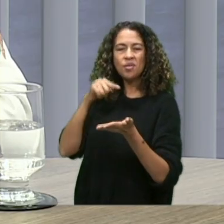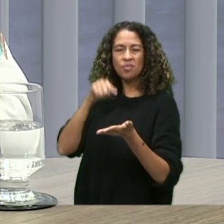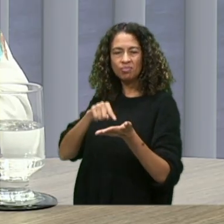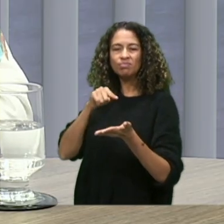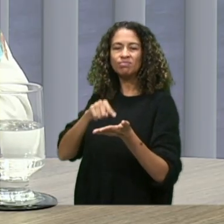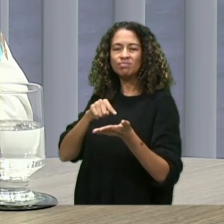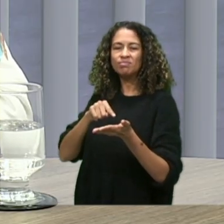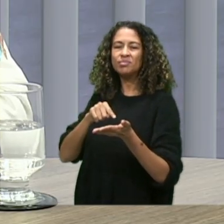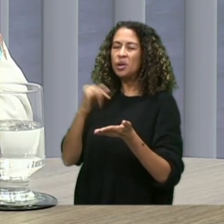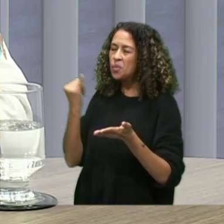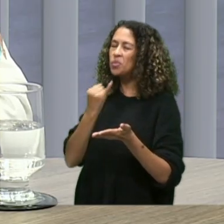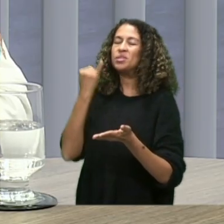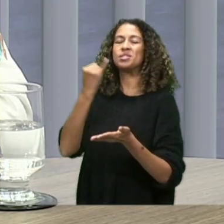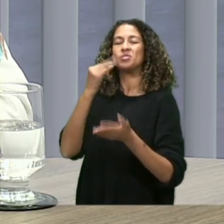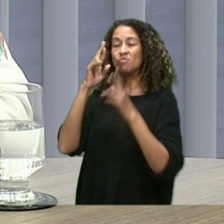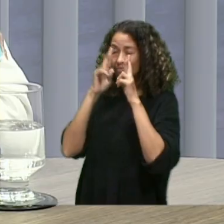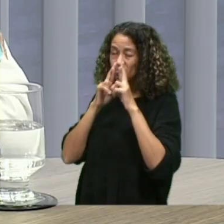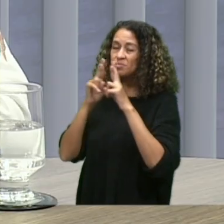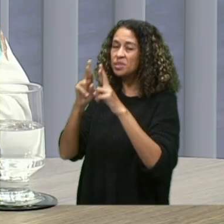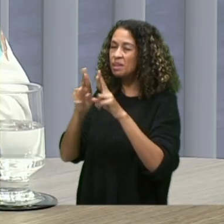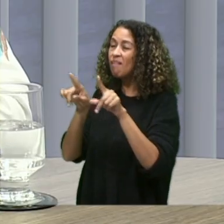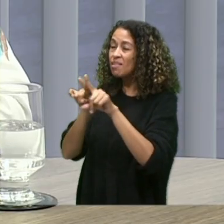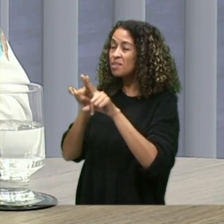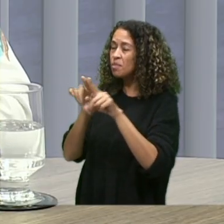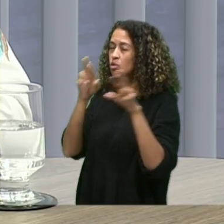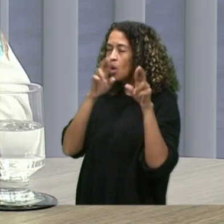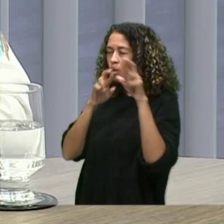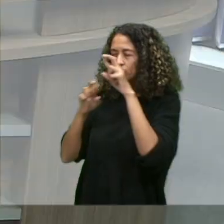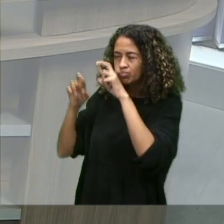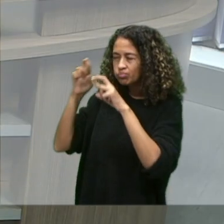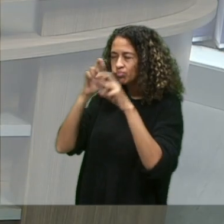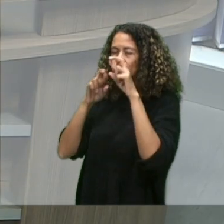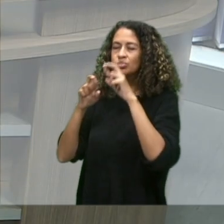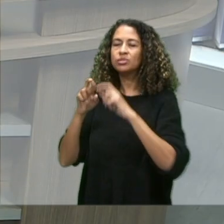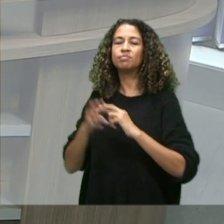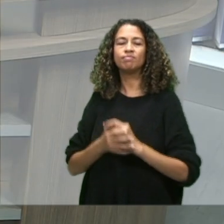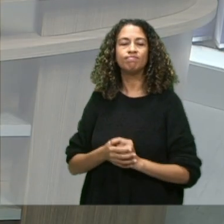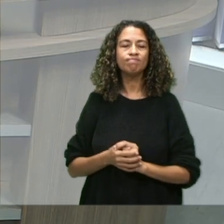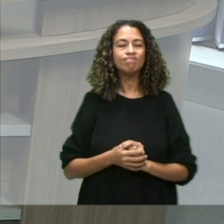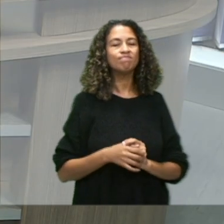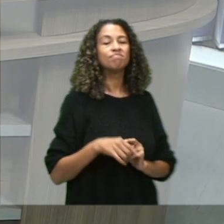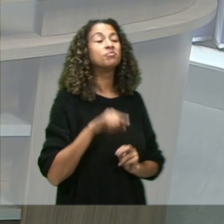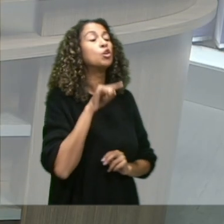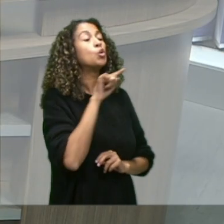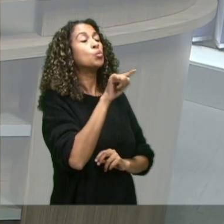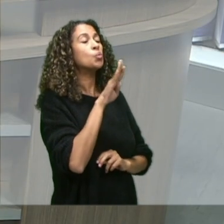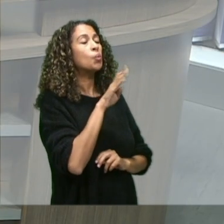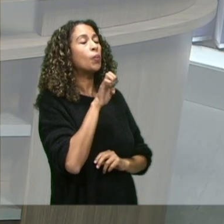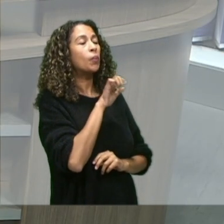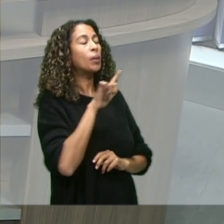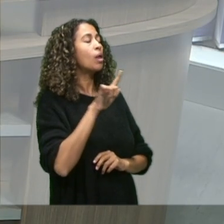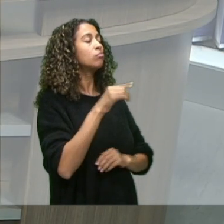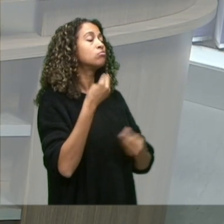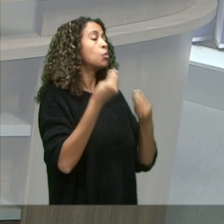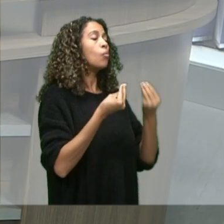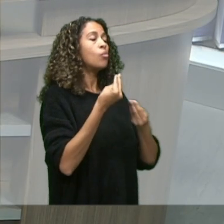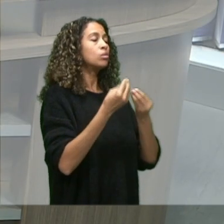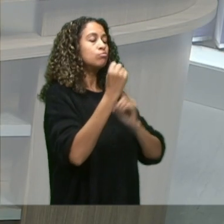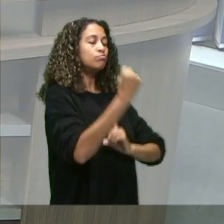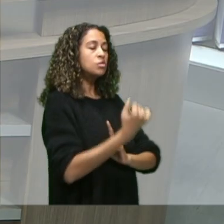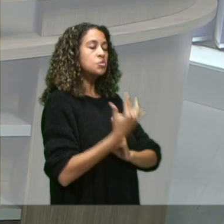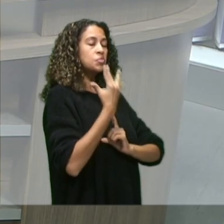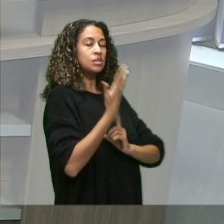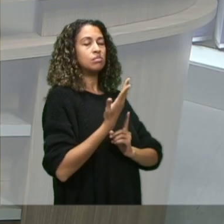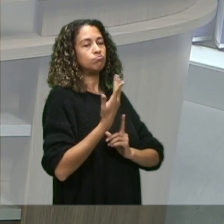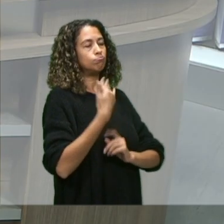de observar, de incluir e observar cada dia. E contigo, Bel, como é que foi assim para...